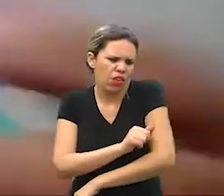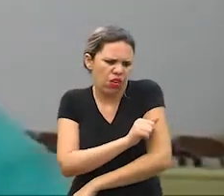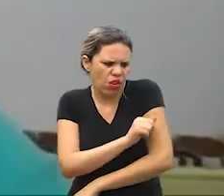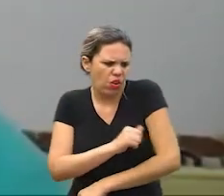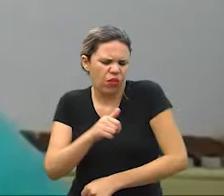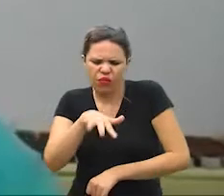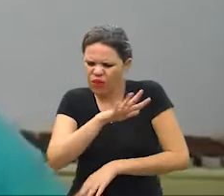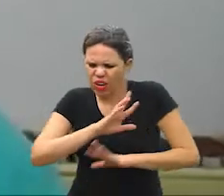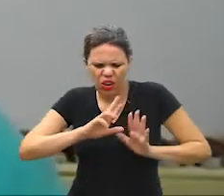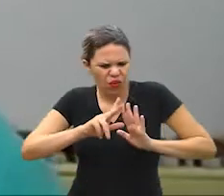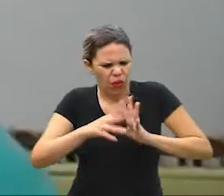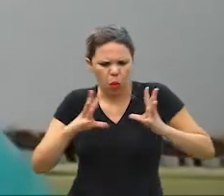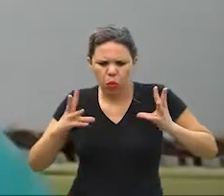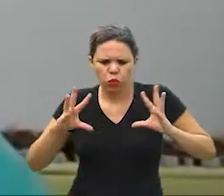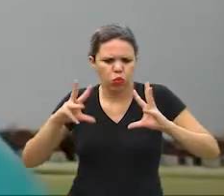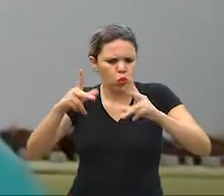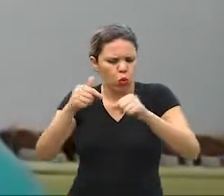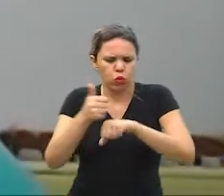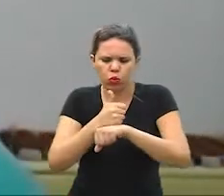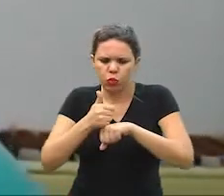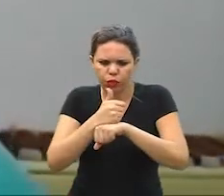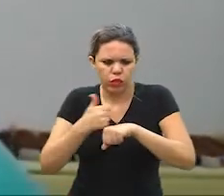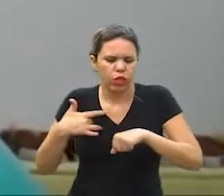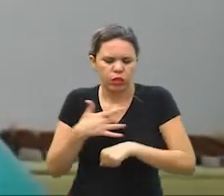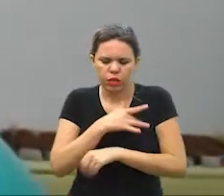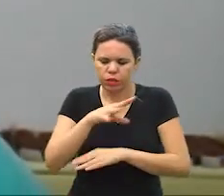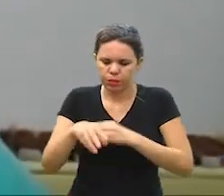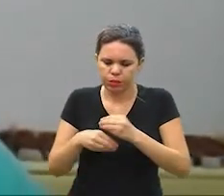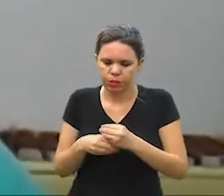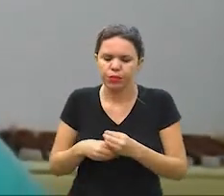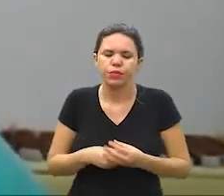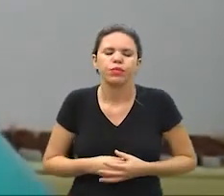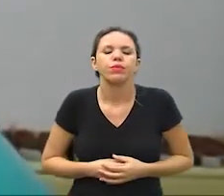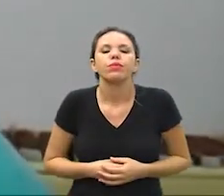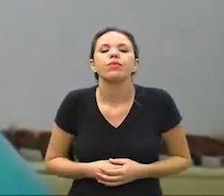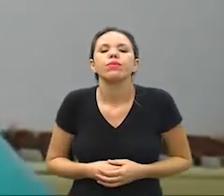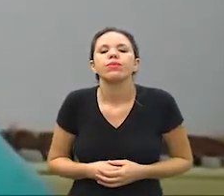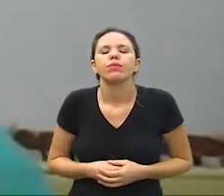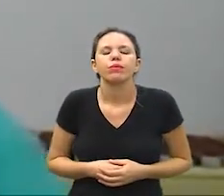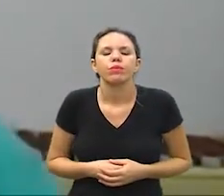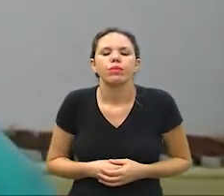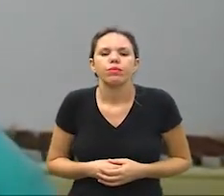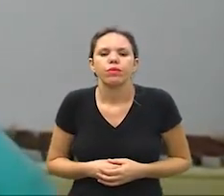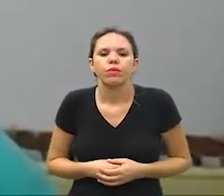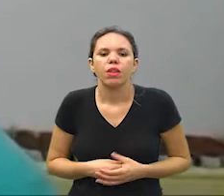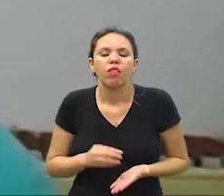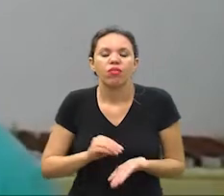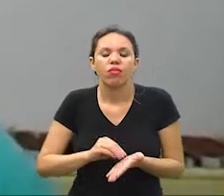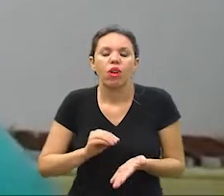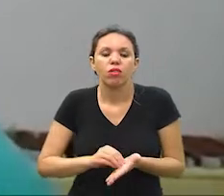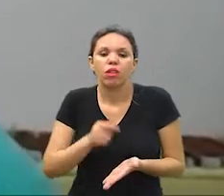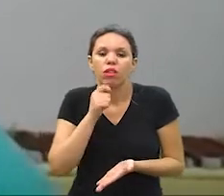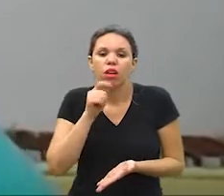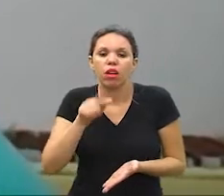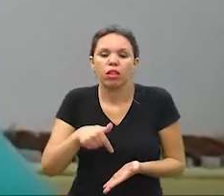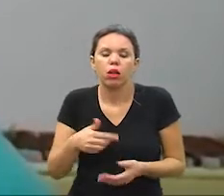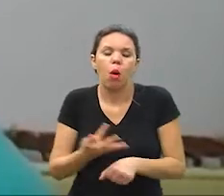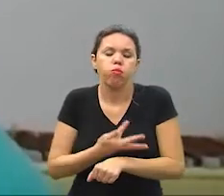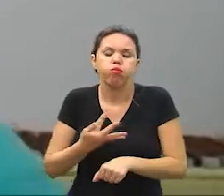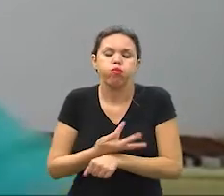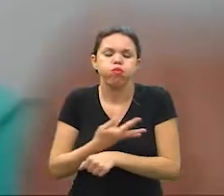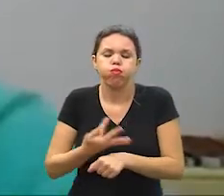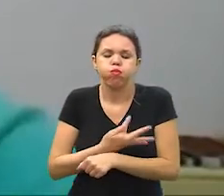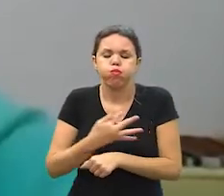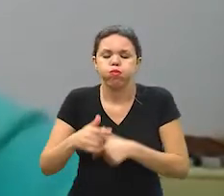enfermeiro, é outros profissionais que compõem a equipe de saúde, né? Muito defasado, extremamente